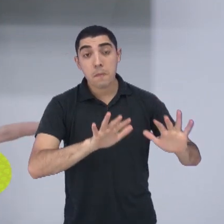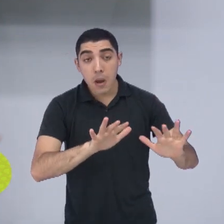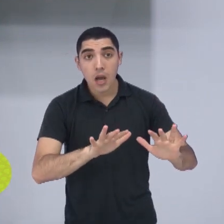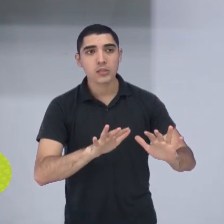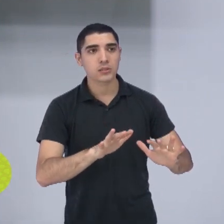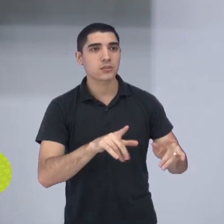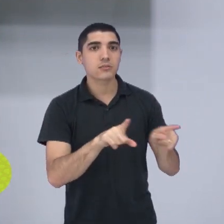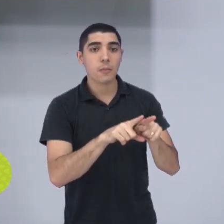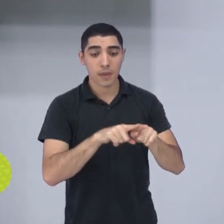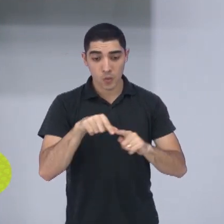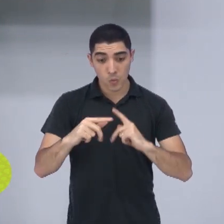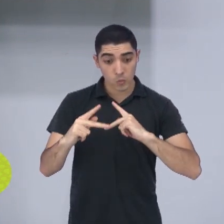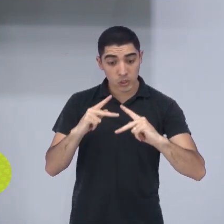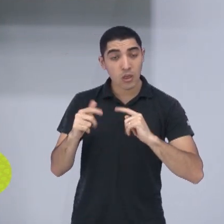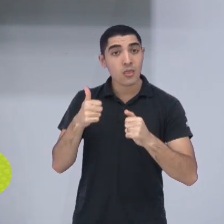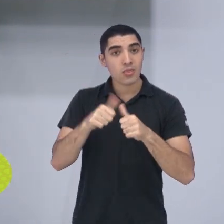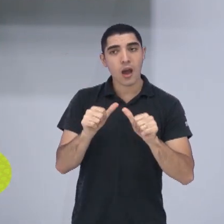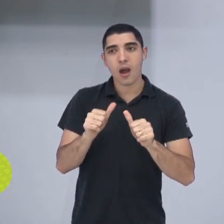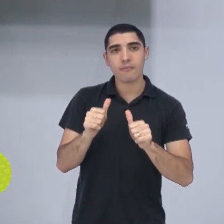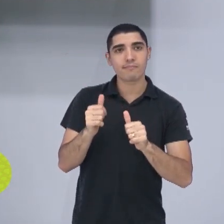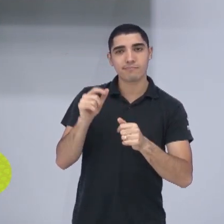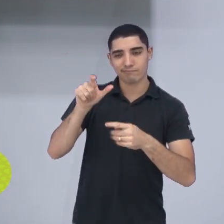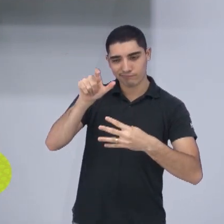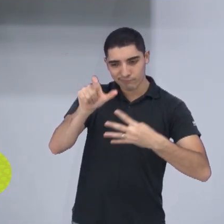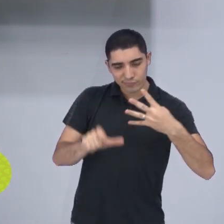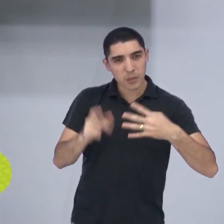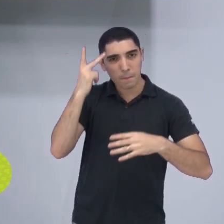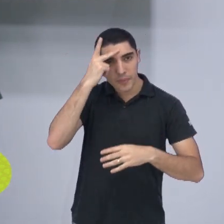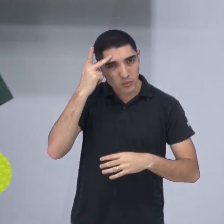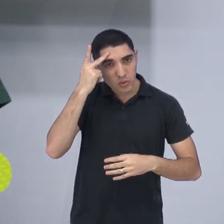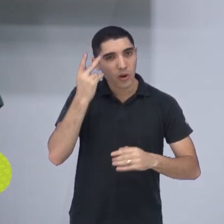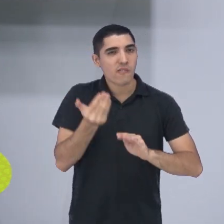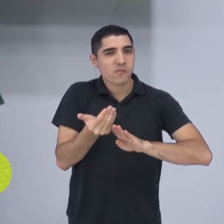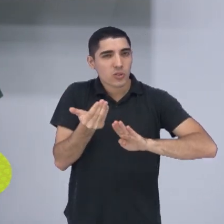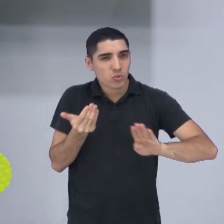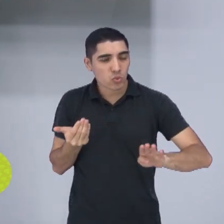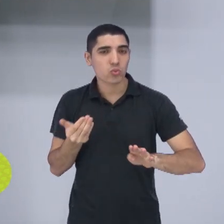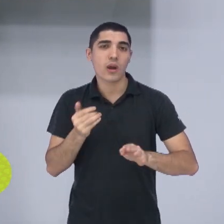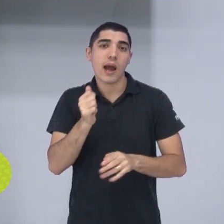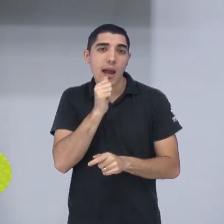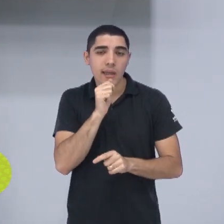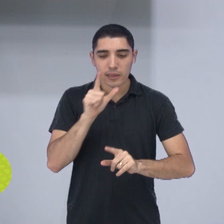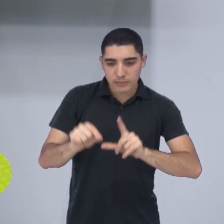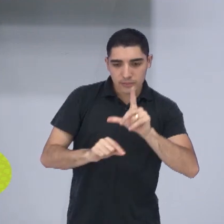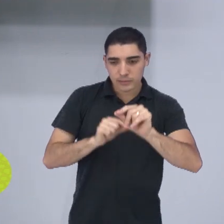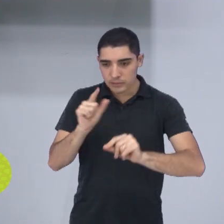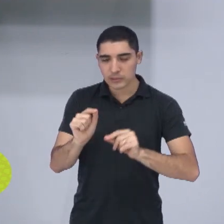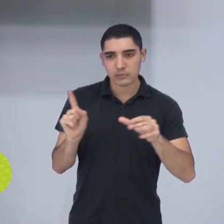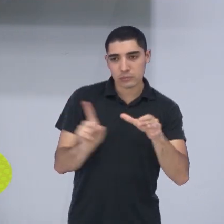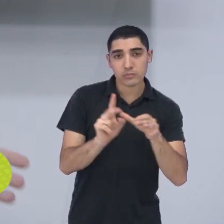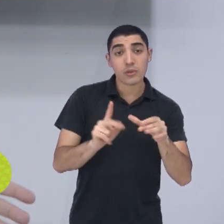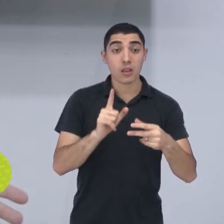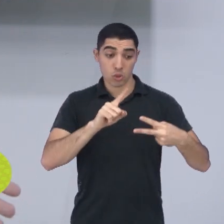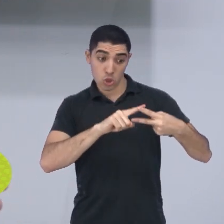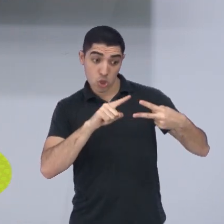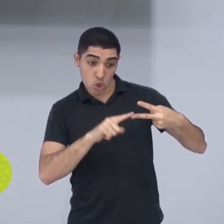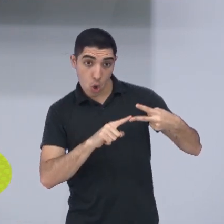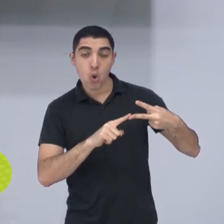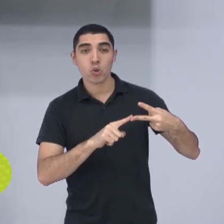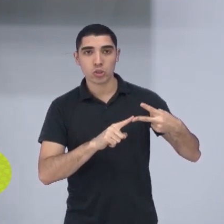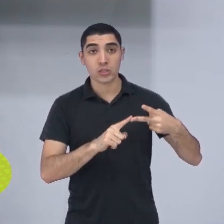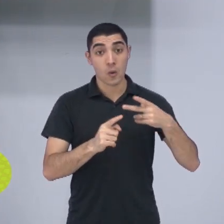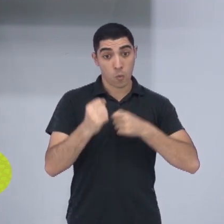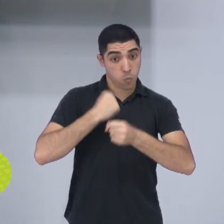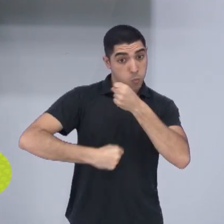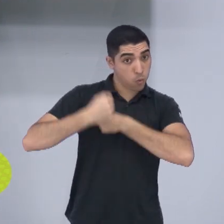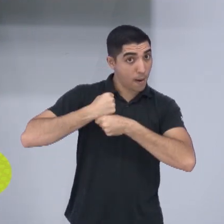pelos desfalques, né? O São José, que está nessa questão de montagem ou remontagem do time, tem os 2 jogadores que são remanescentes do ano passado,